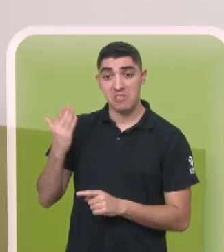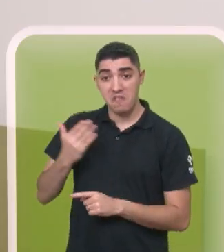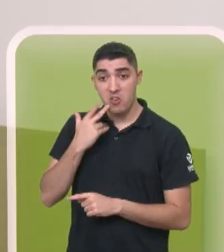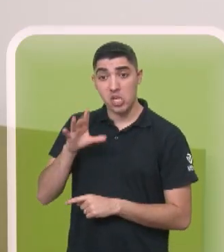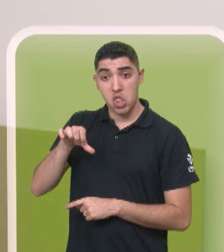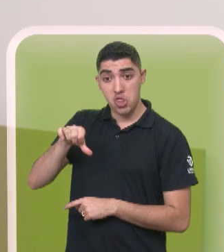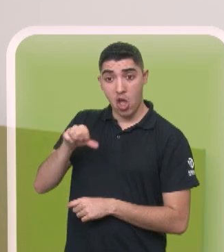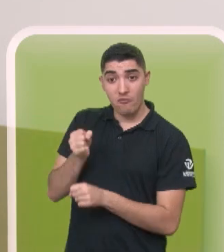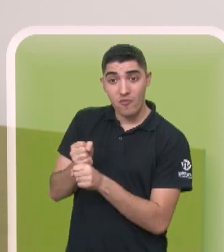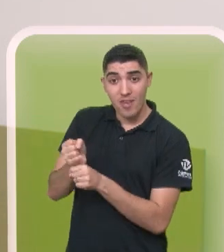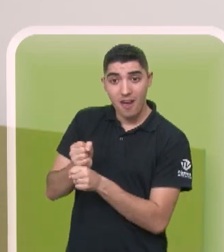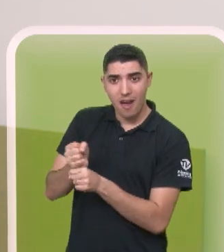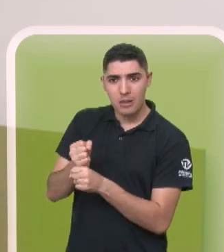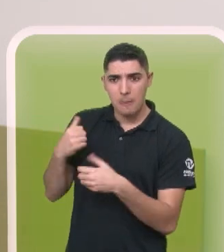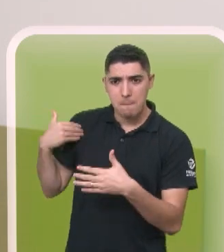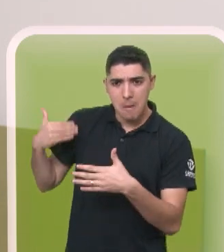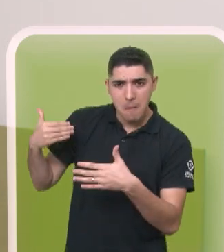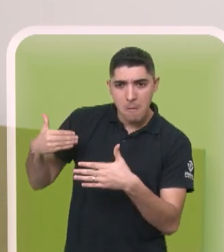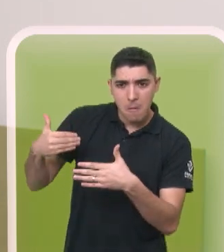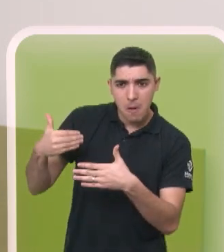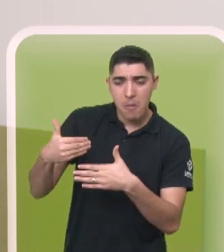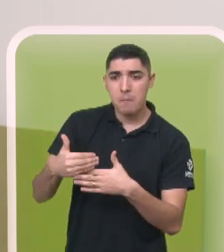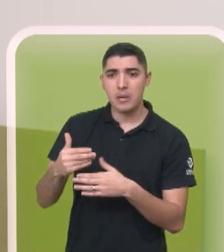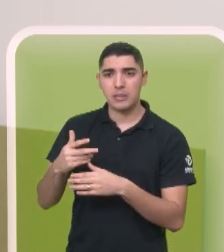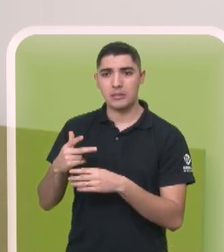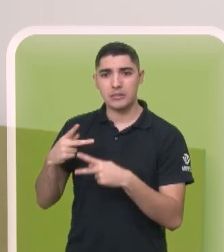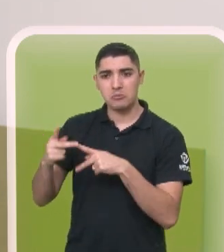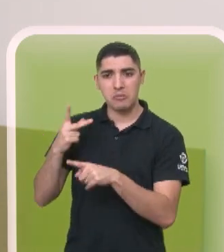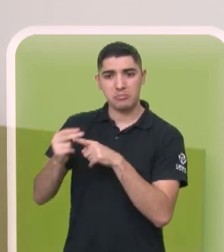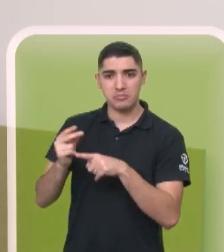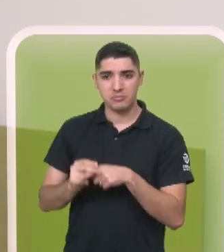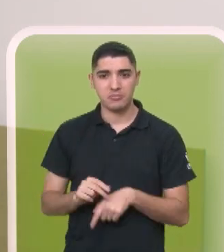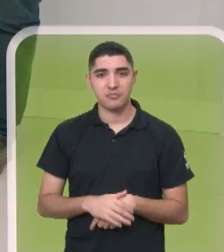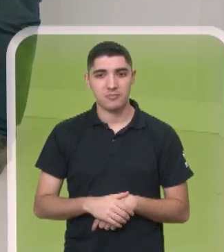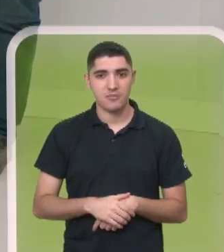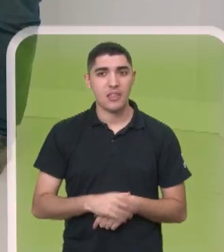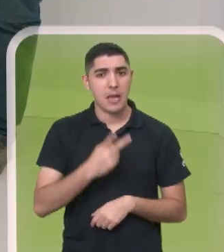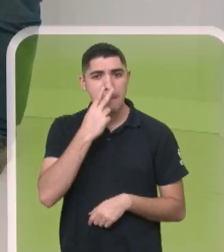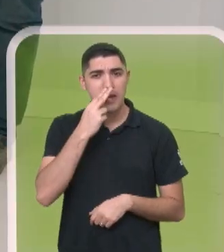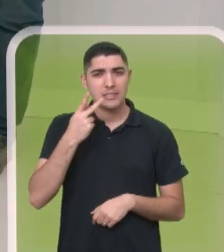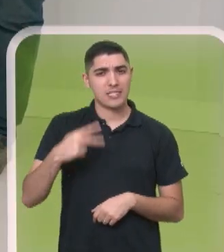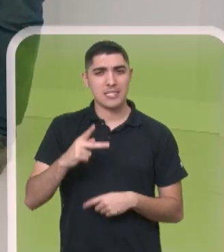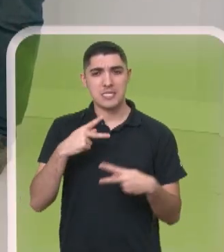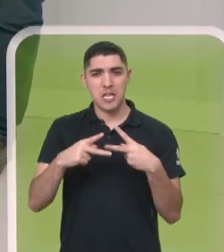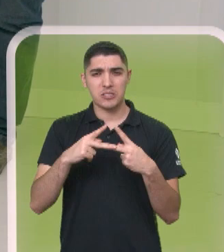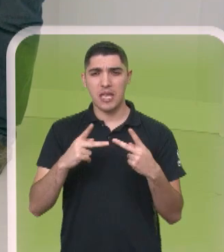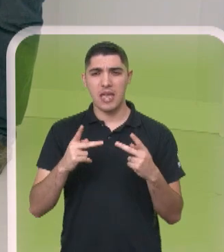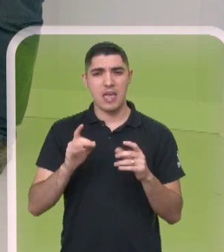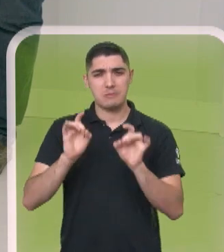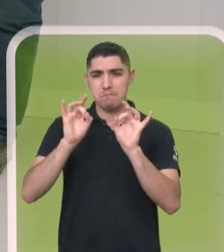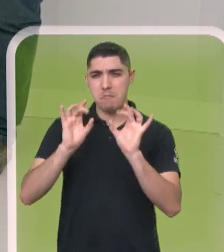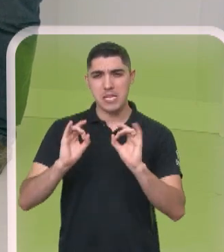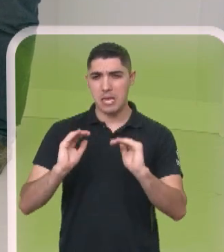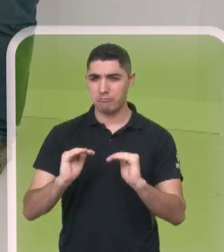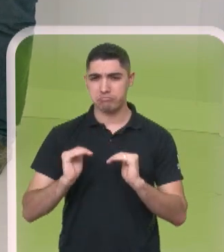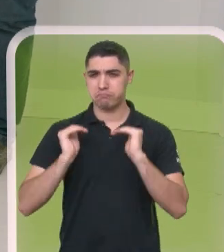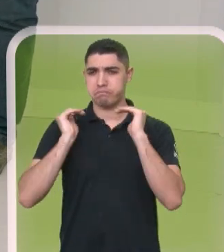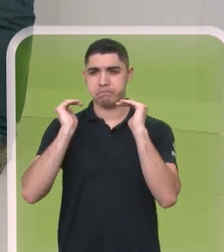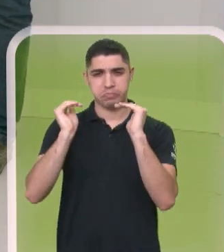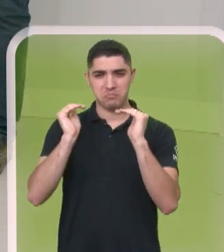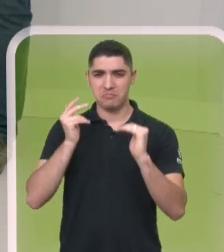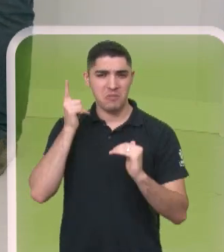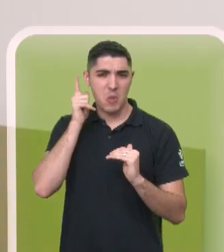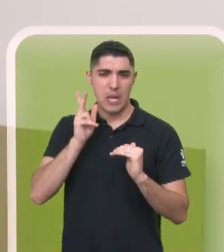ano. O São José, São José já é um papa-título. Já é uma potência, já é uma potência de jogos regionais, enfim,